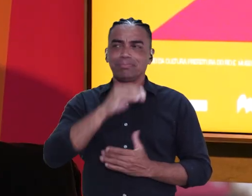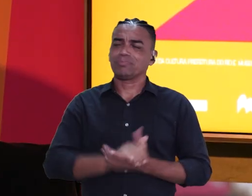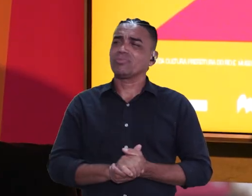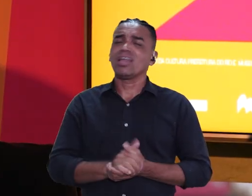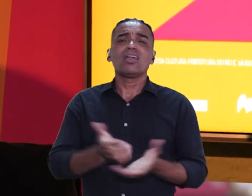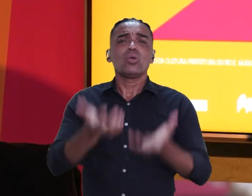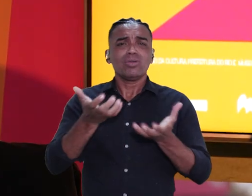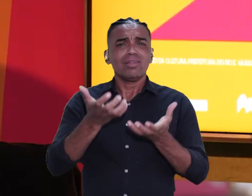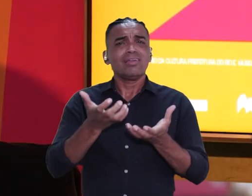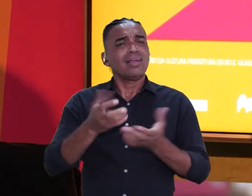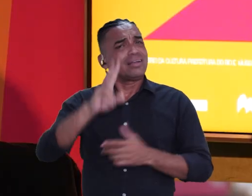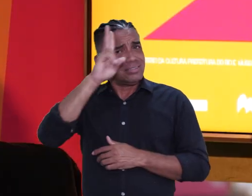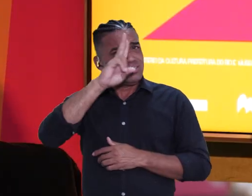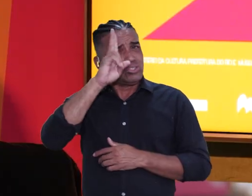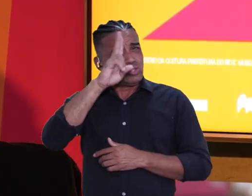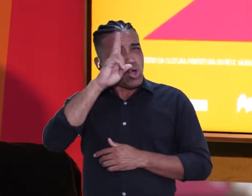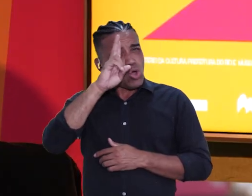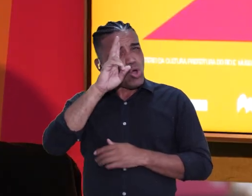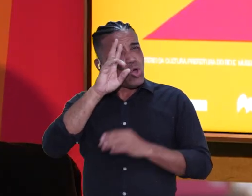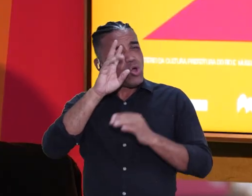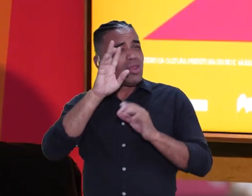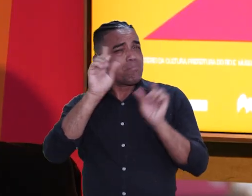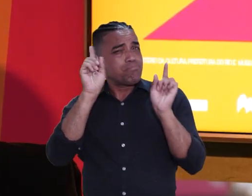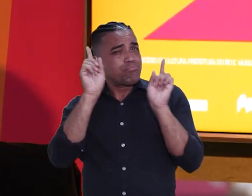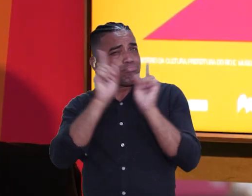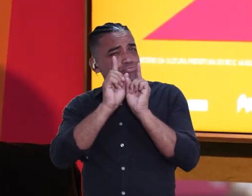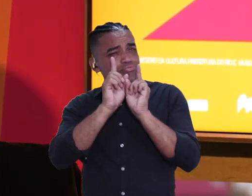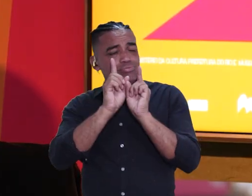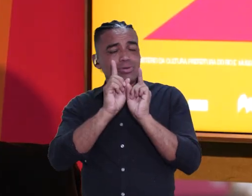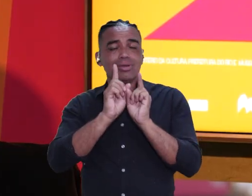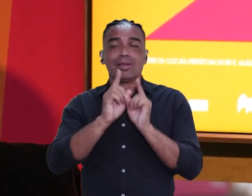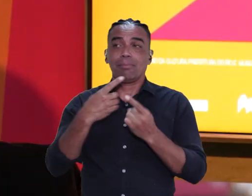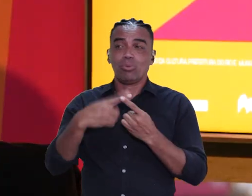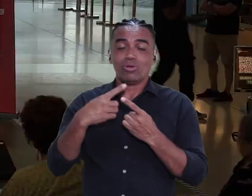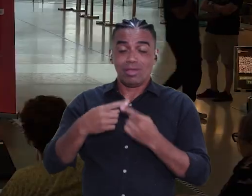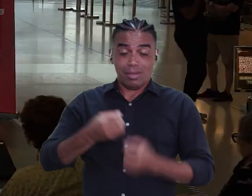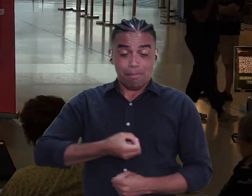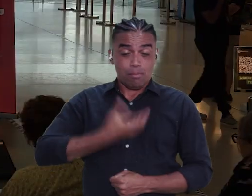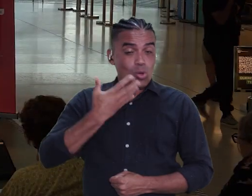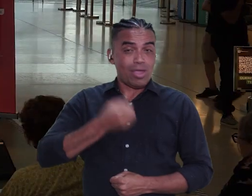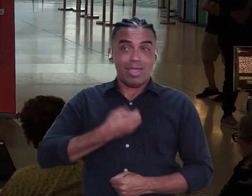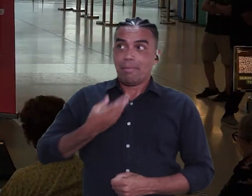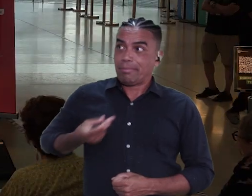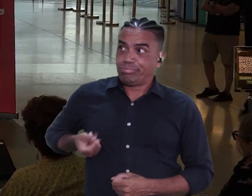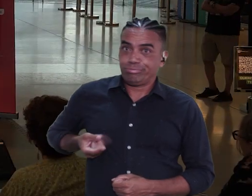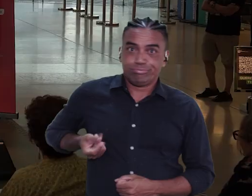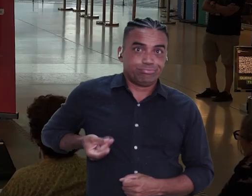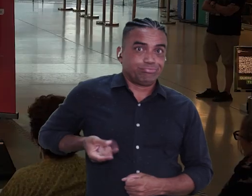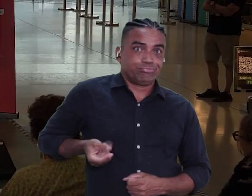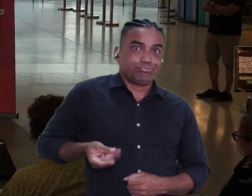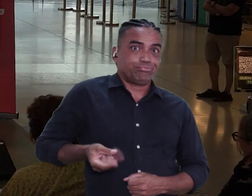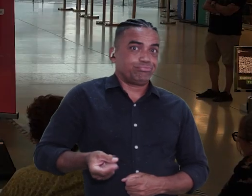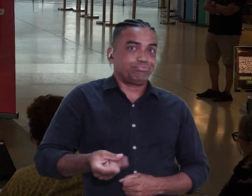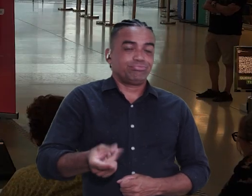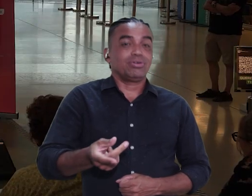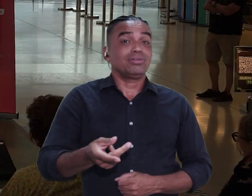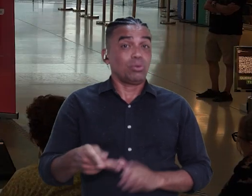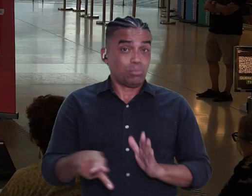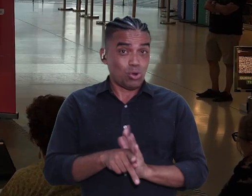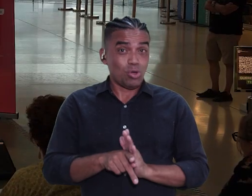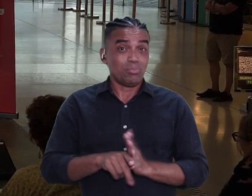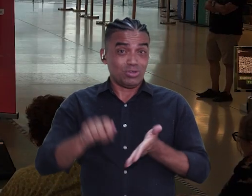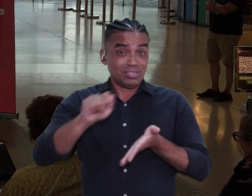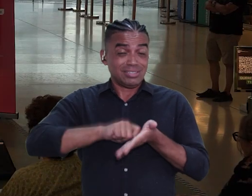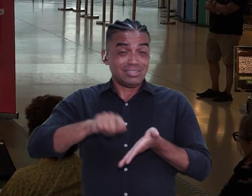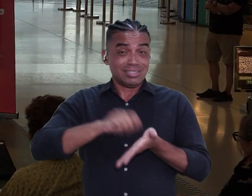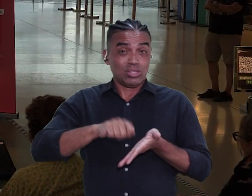uma pequena história desse poema. Esse poema tem uma longa vida. Inclusive, o próprio Drummond,